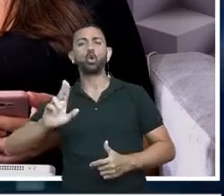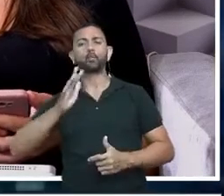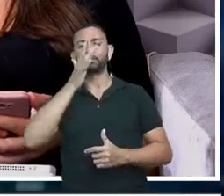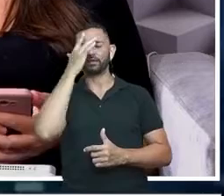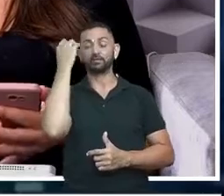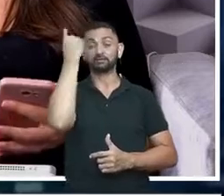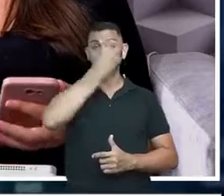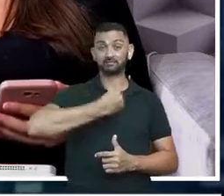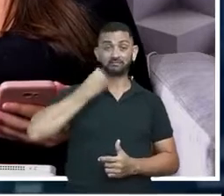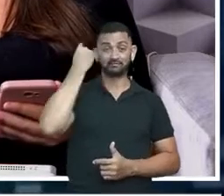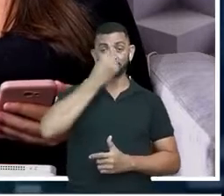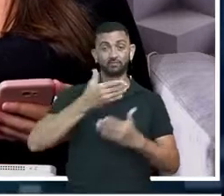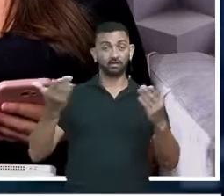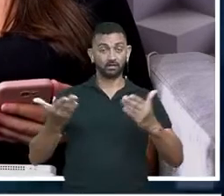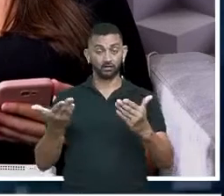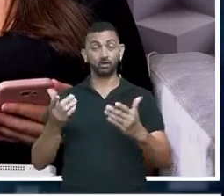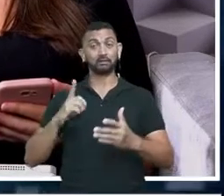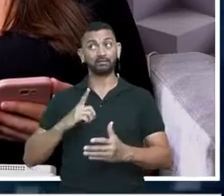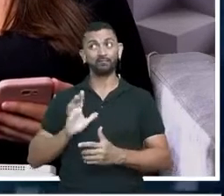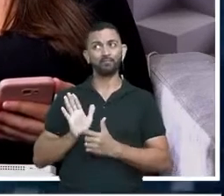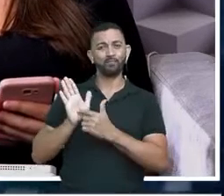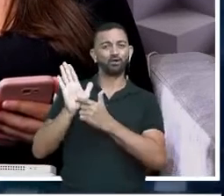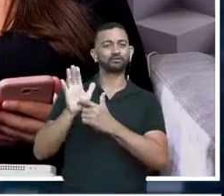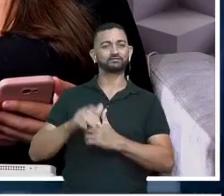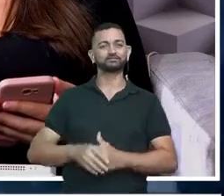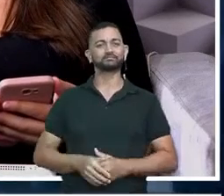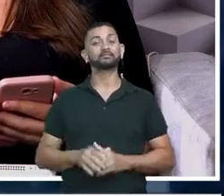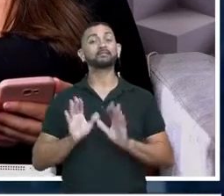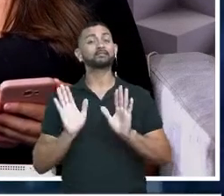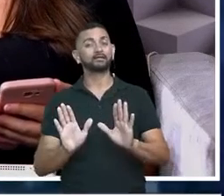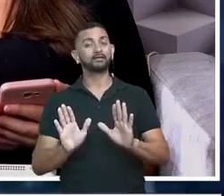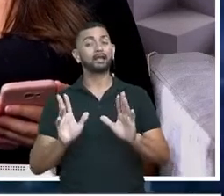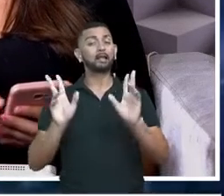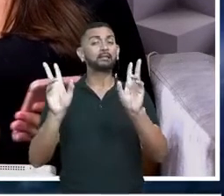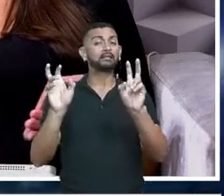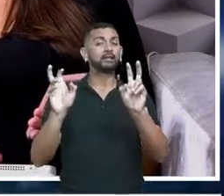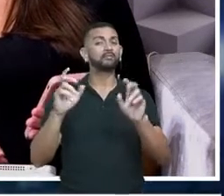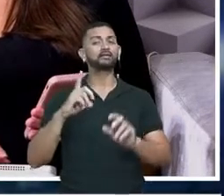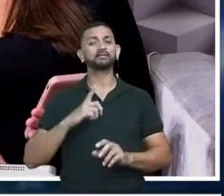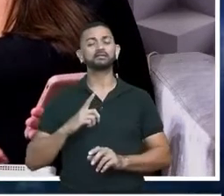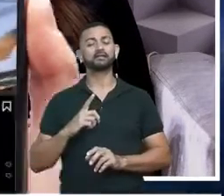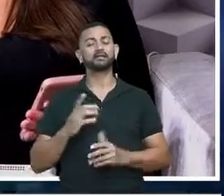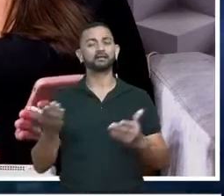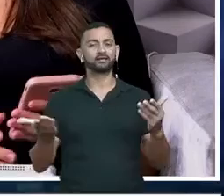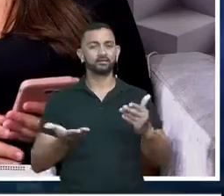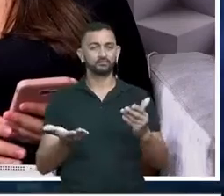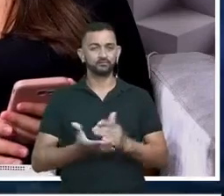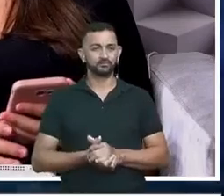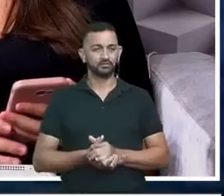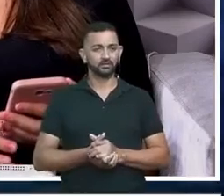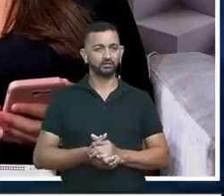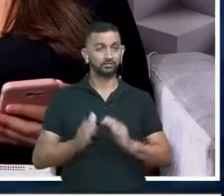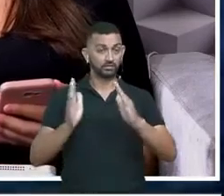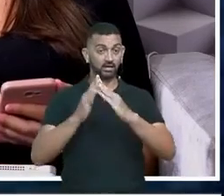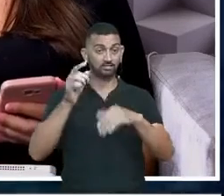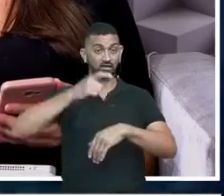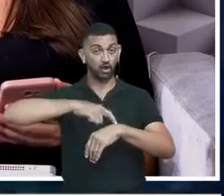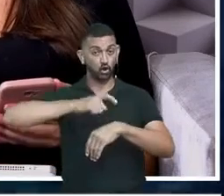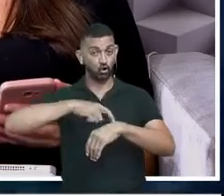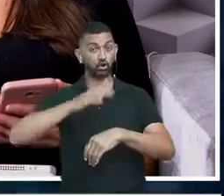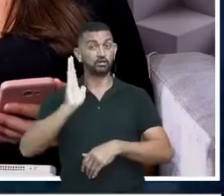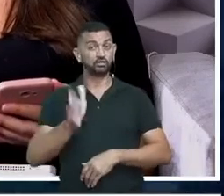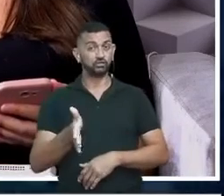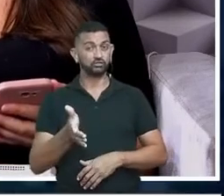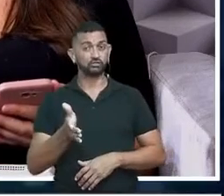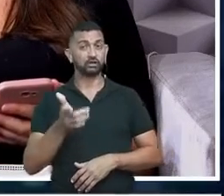identificação para você como nesse caso que a gente tá fazendo agora ainda falando sobre esse assunto gente eu sigo com você aí de